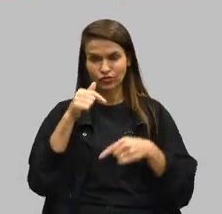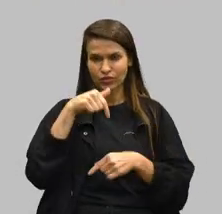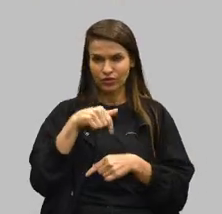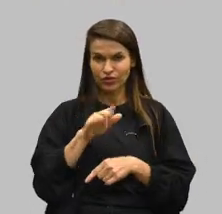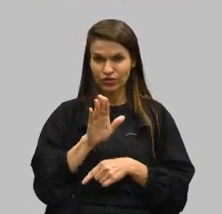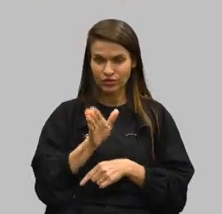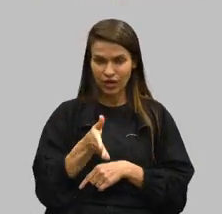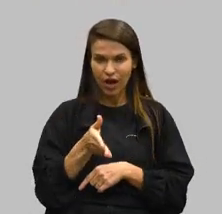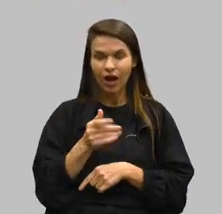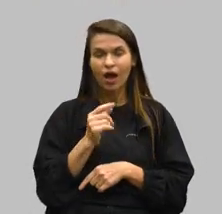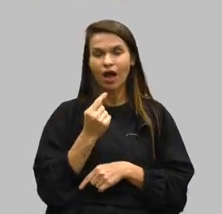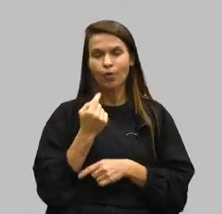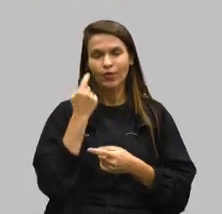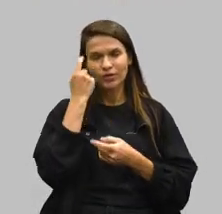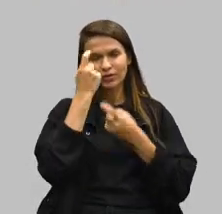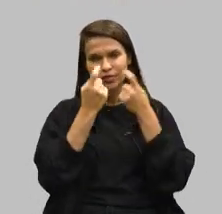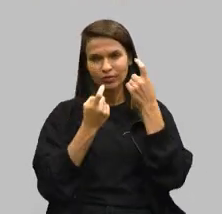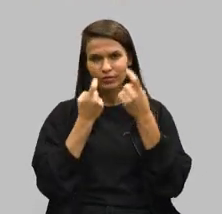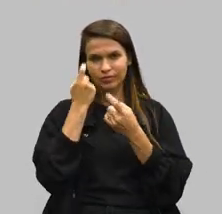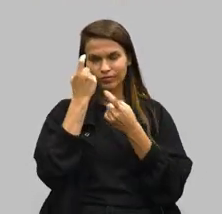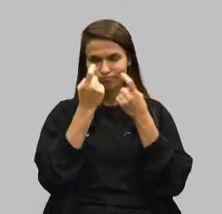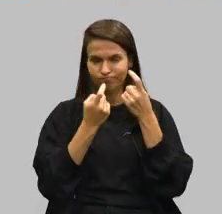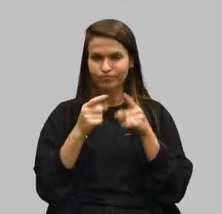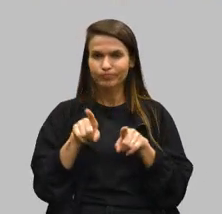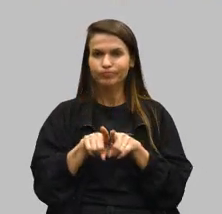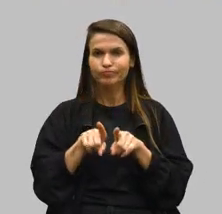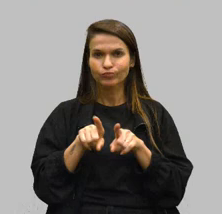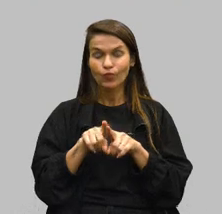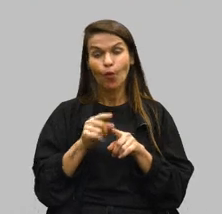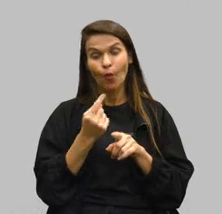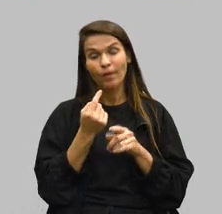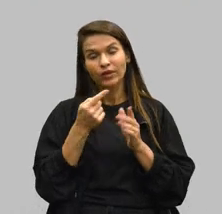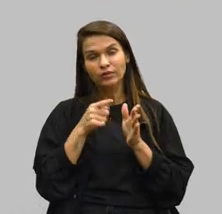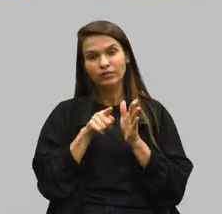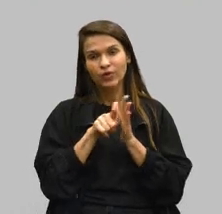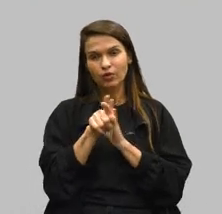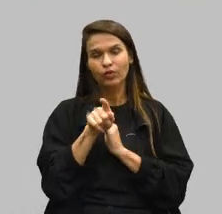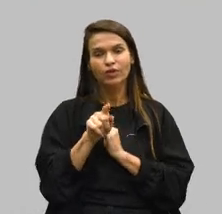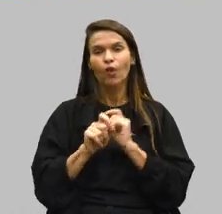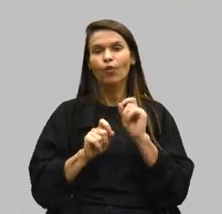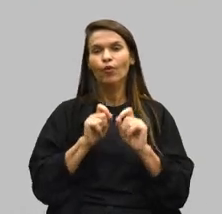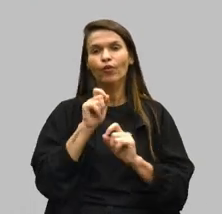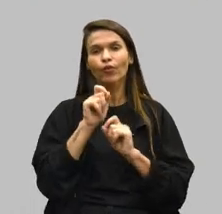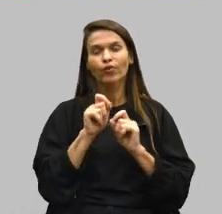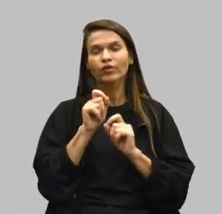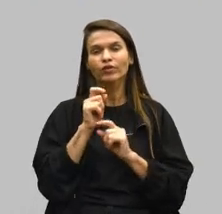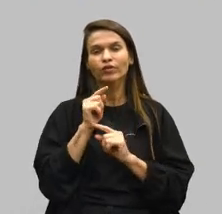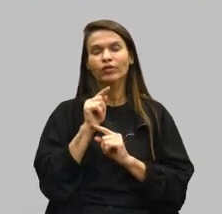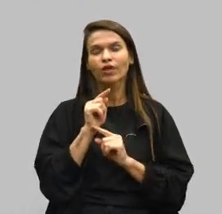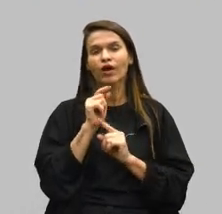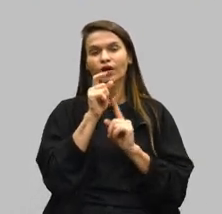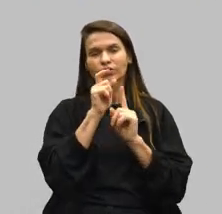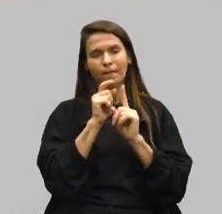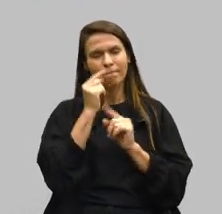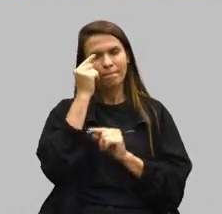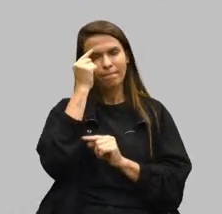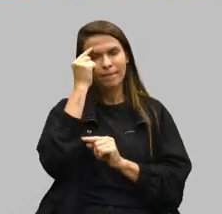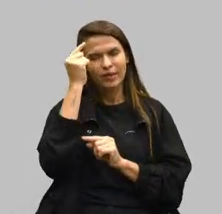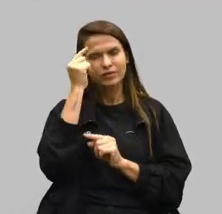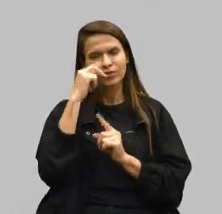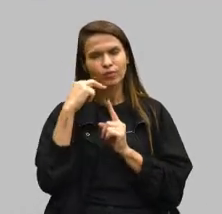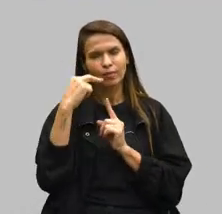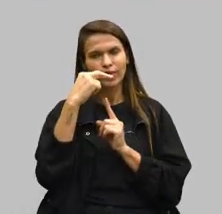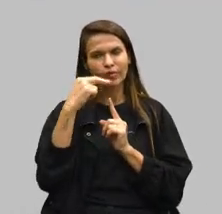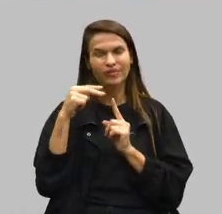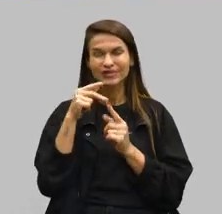e é uma das preocupações E aí o uma das perguntas é o que que a senhora pensa do ponto de vista